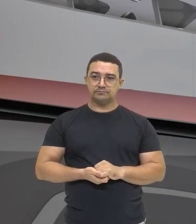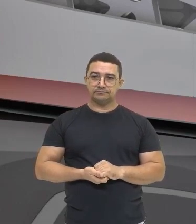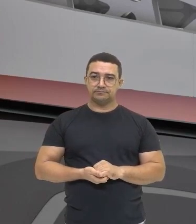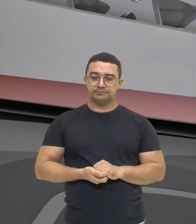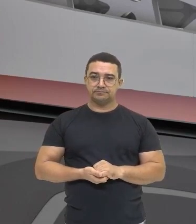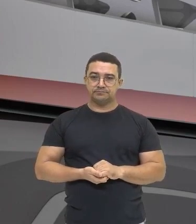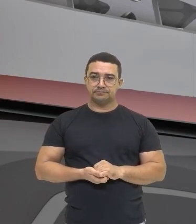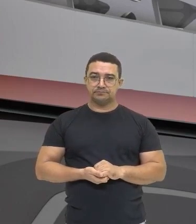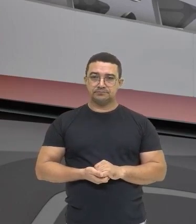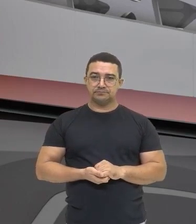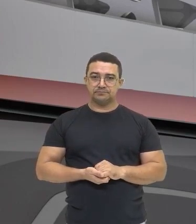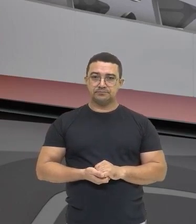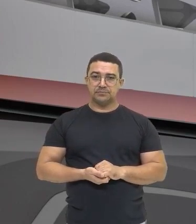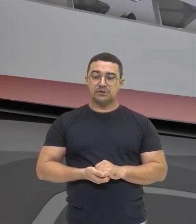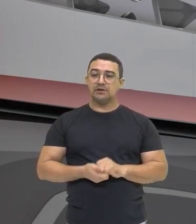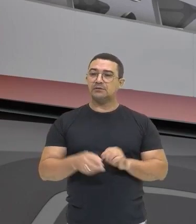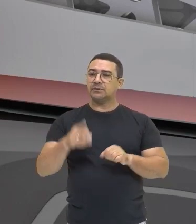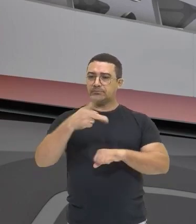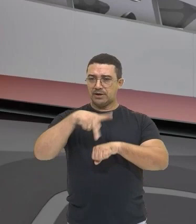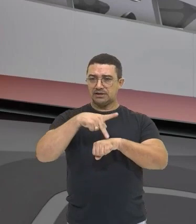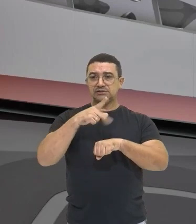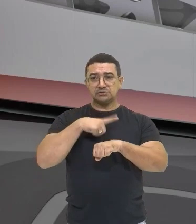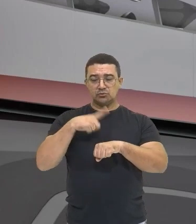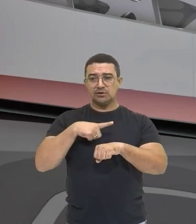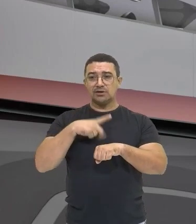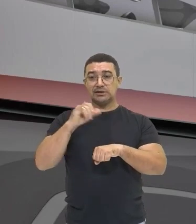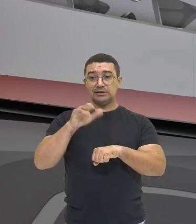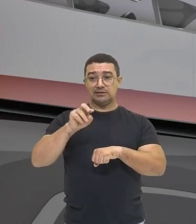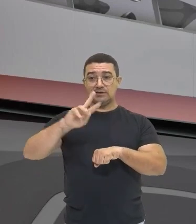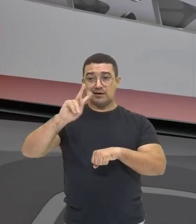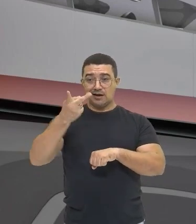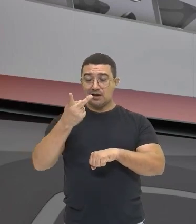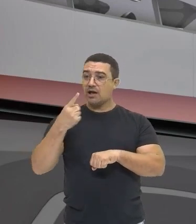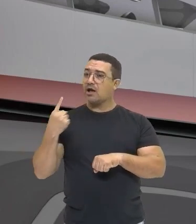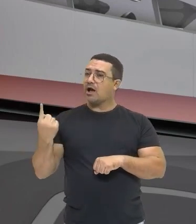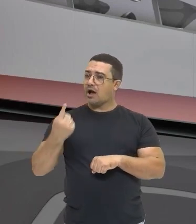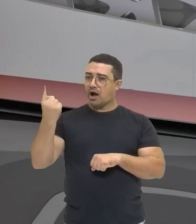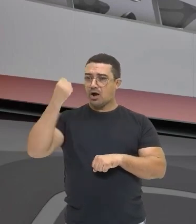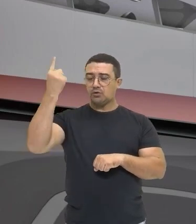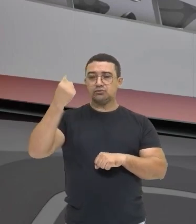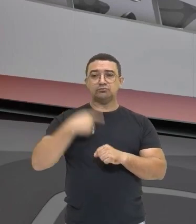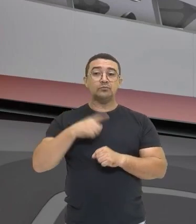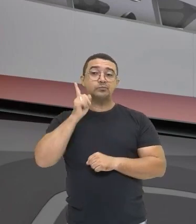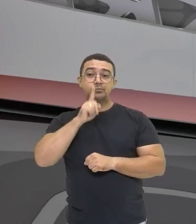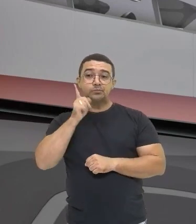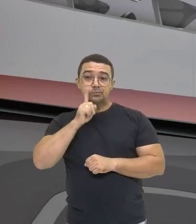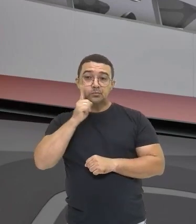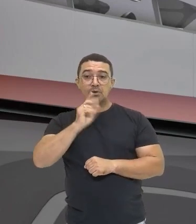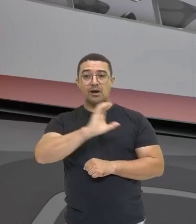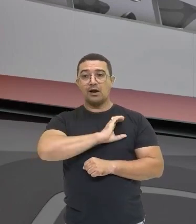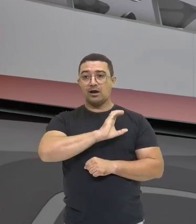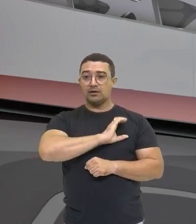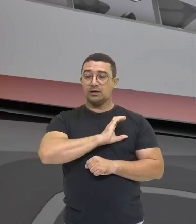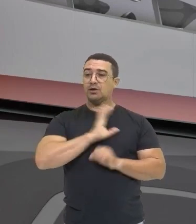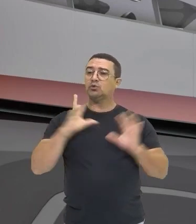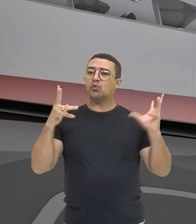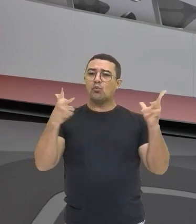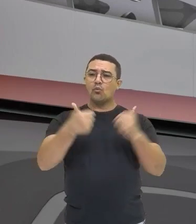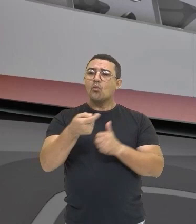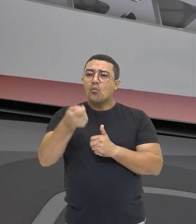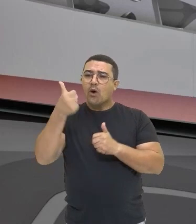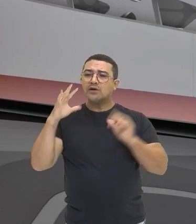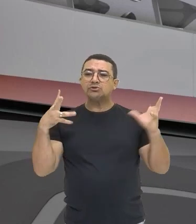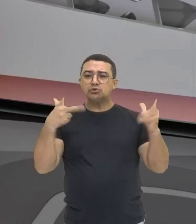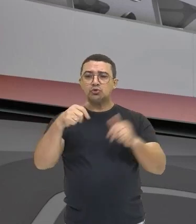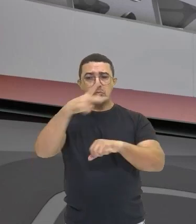alto. E eu destaco para vocês aí os Estados Unidos, o Canadá, quase a totalidade dos países europeus. Observem